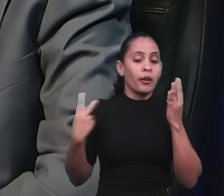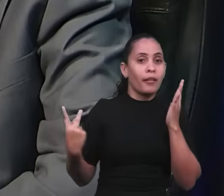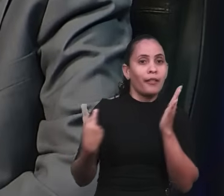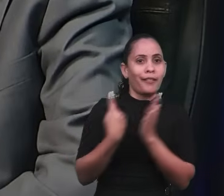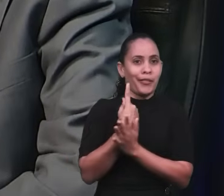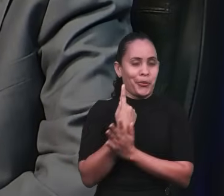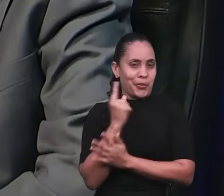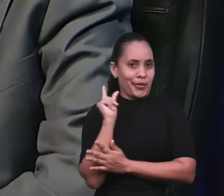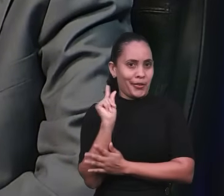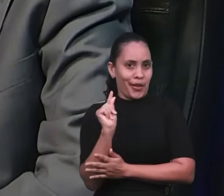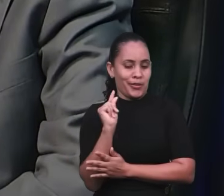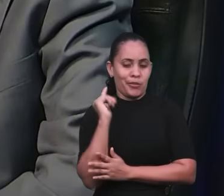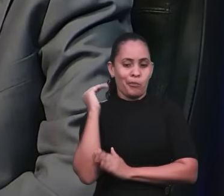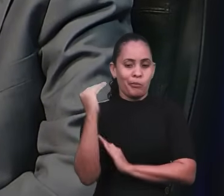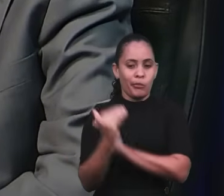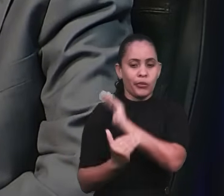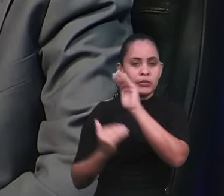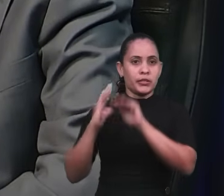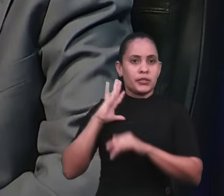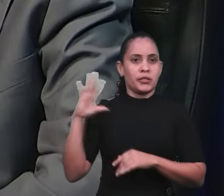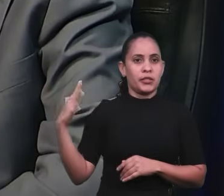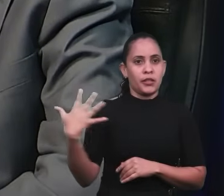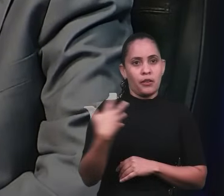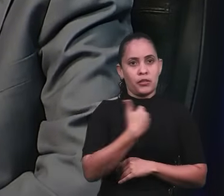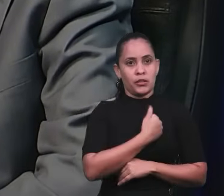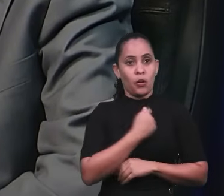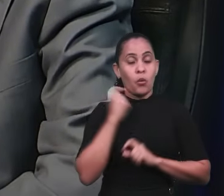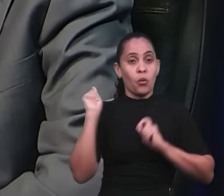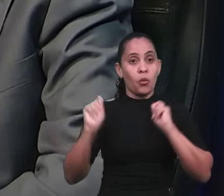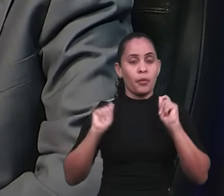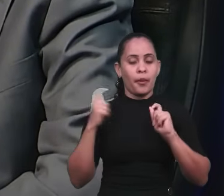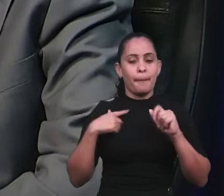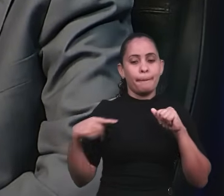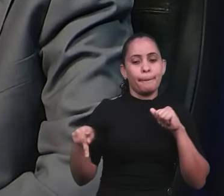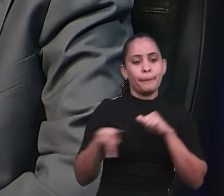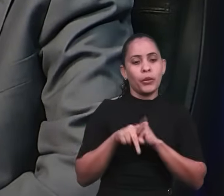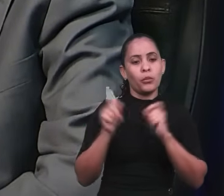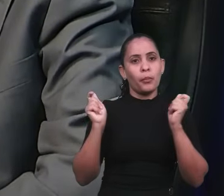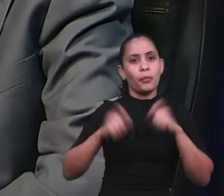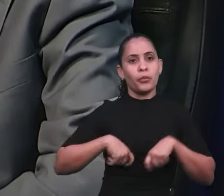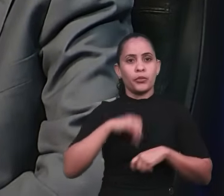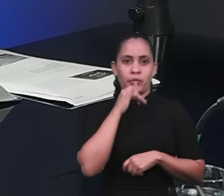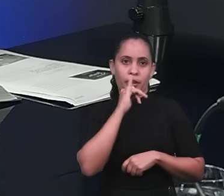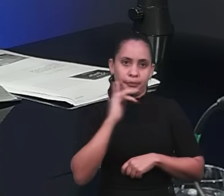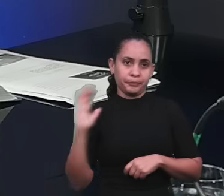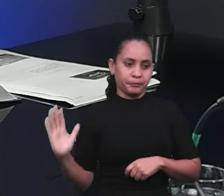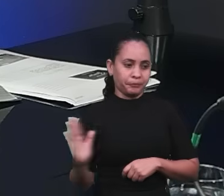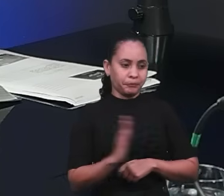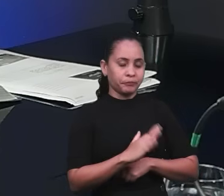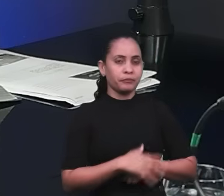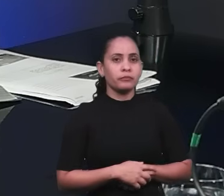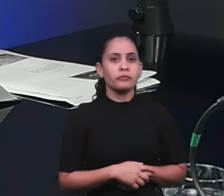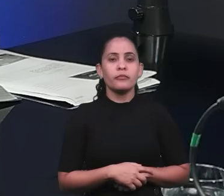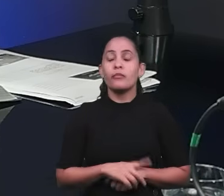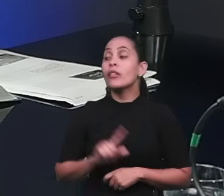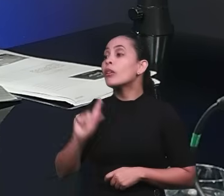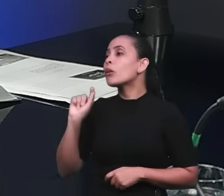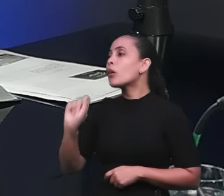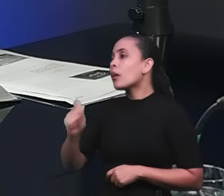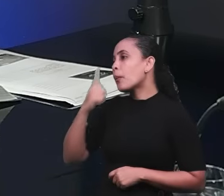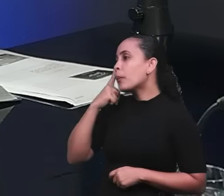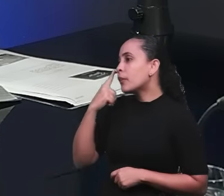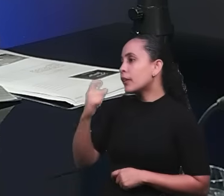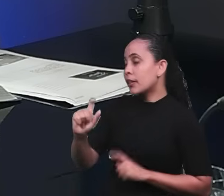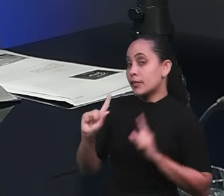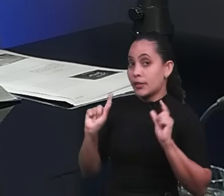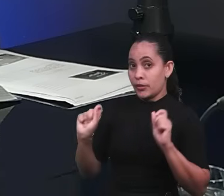né? Como é o processo da salvação? O que Pedro quis dizer aqui com este versículo? É uma coisa